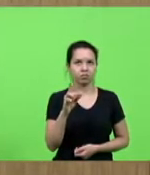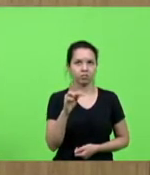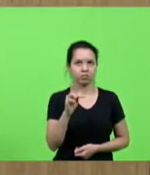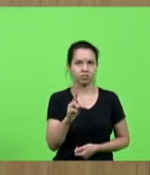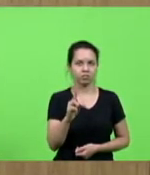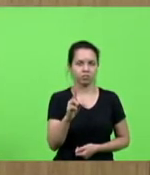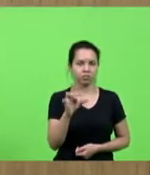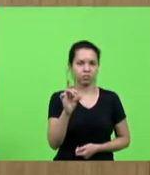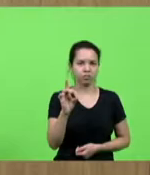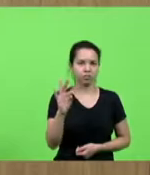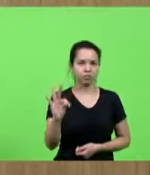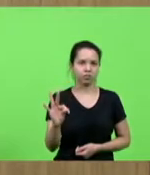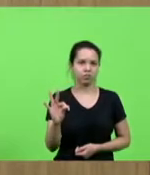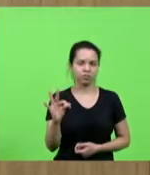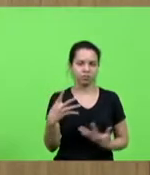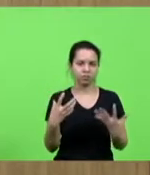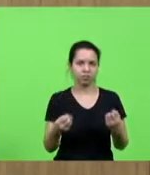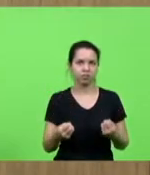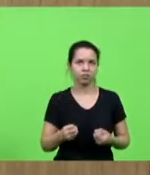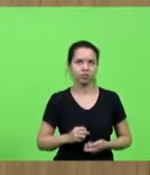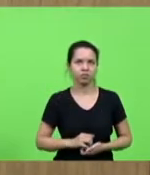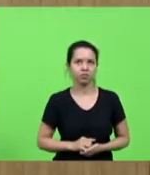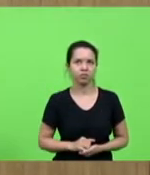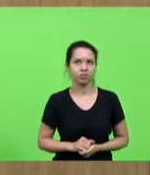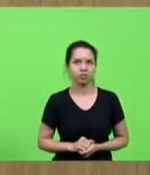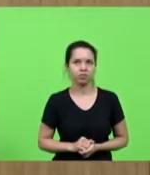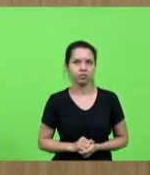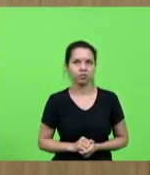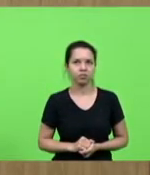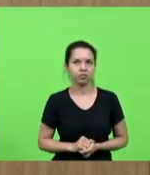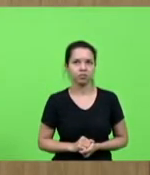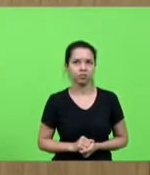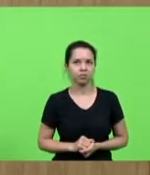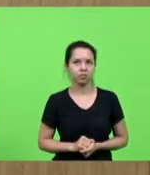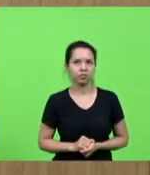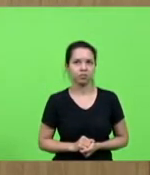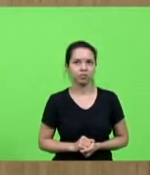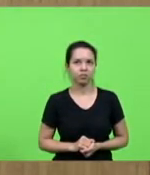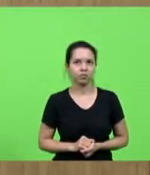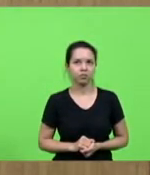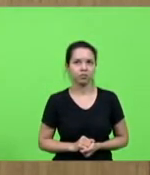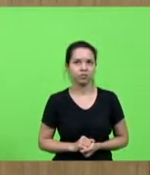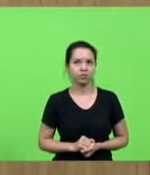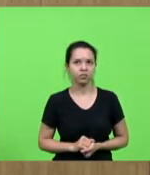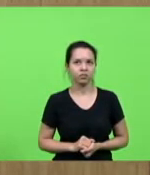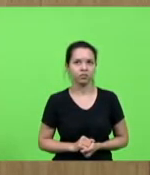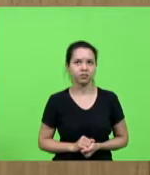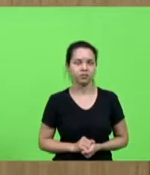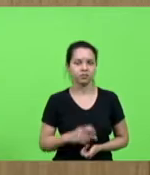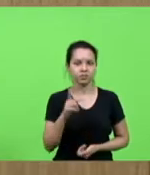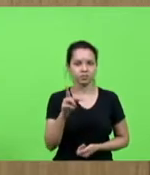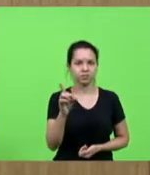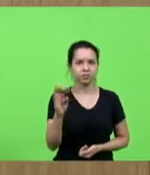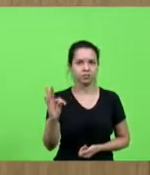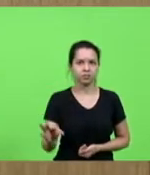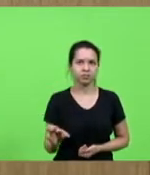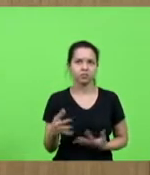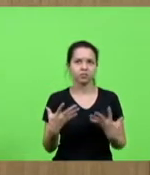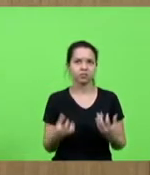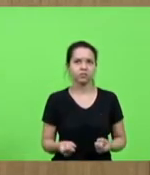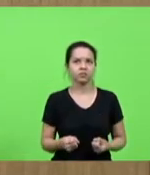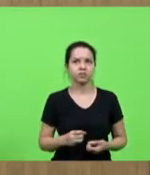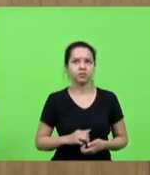Trabalhista. Deputado Kennedy. Não perde o time. PDT de acordo também. Ok.